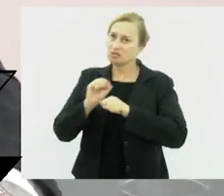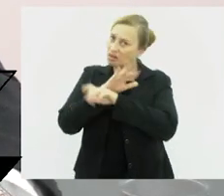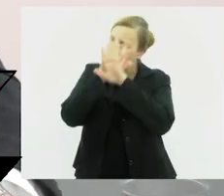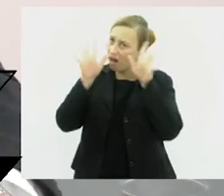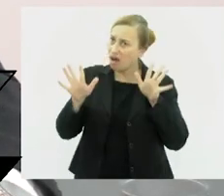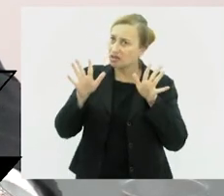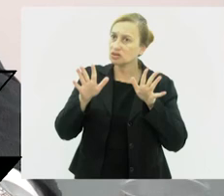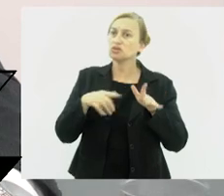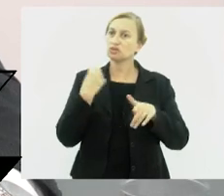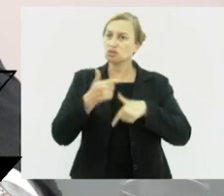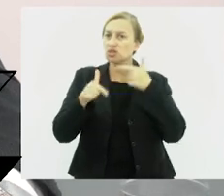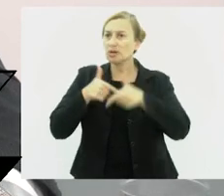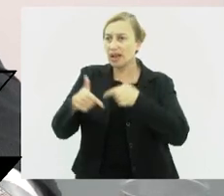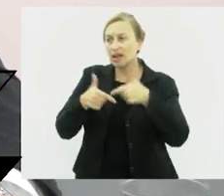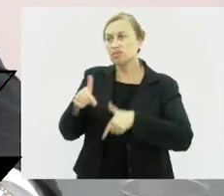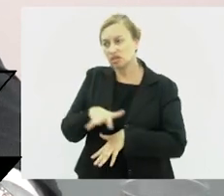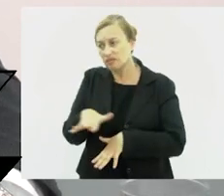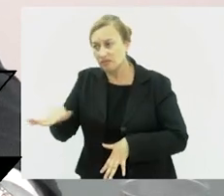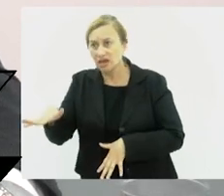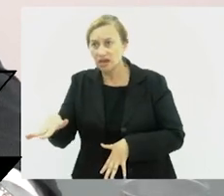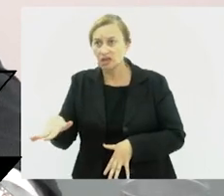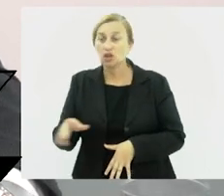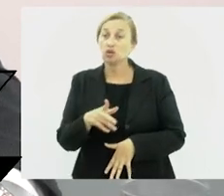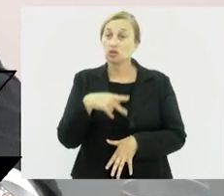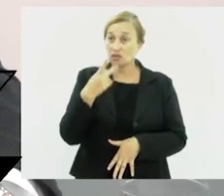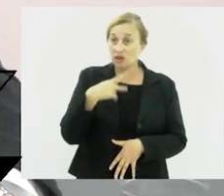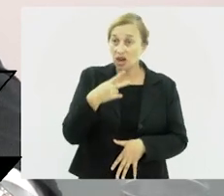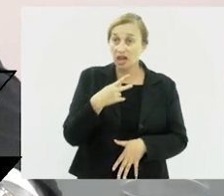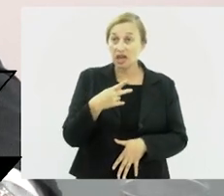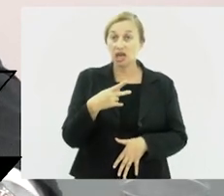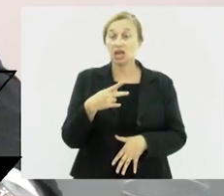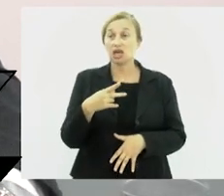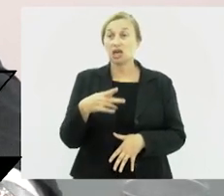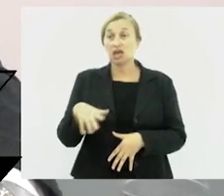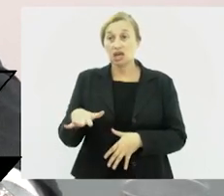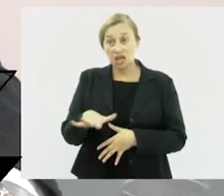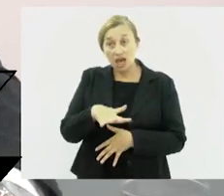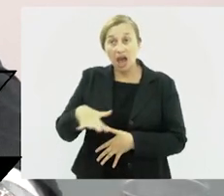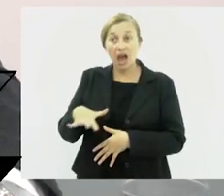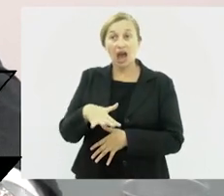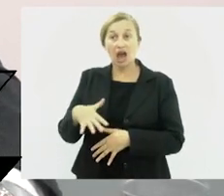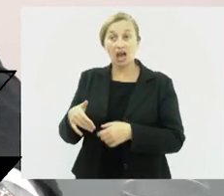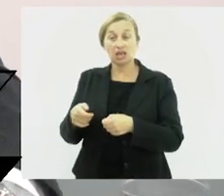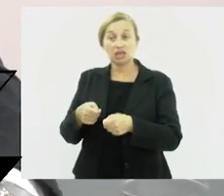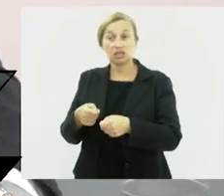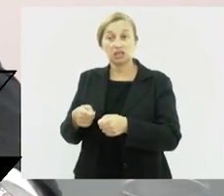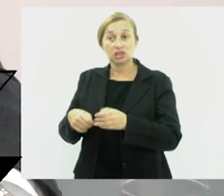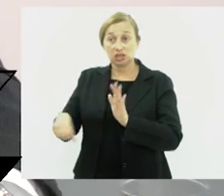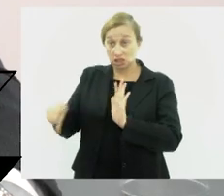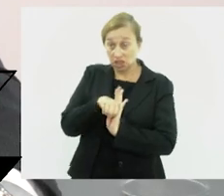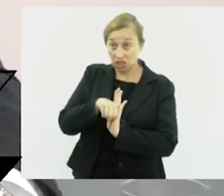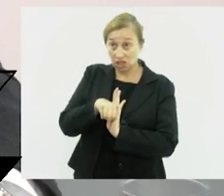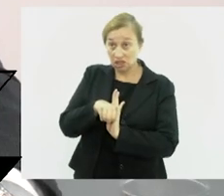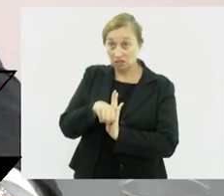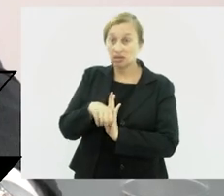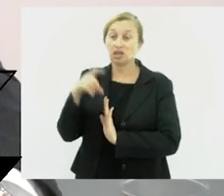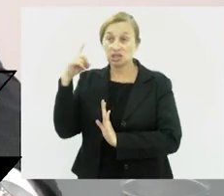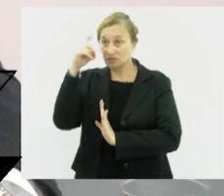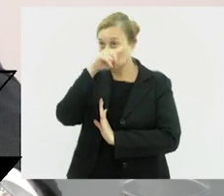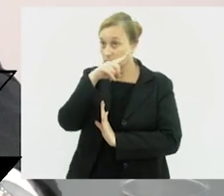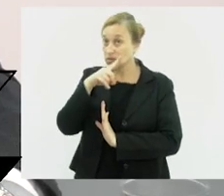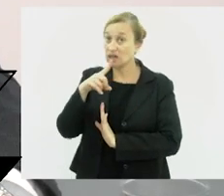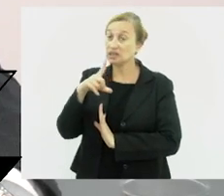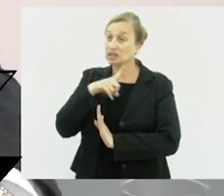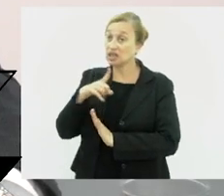nós atuamos nesses locais. Quando eu falei de áreas aqui dominadas, onde há grande atuação de crime organizado, é porque existe uma maior dificuldade de